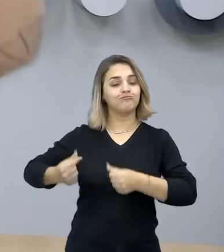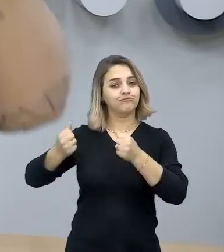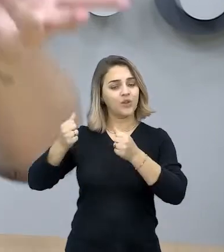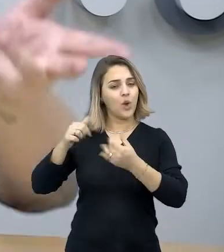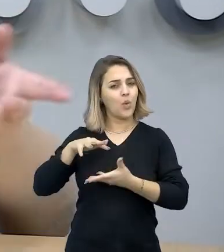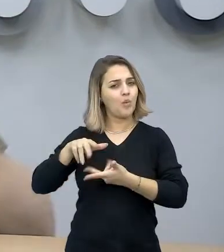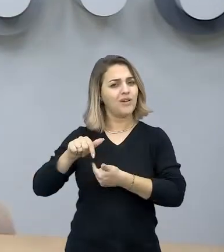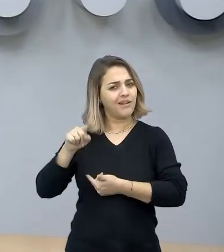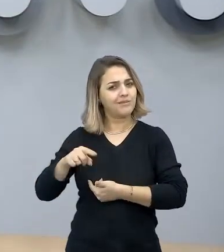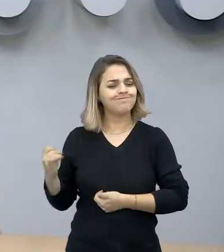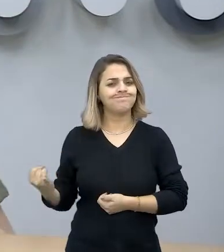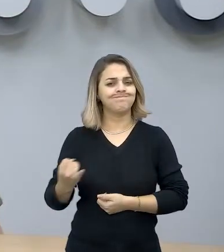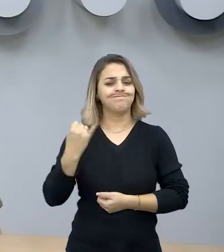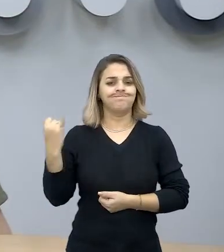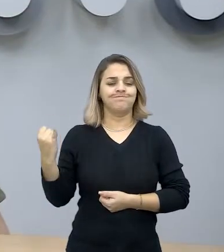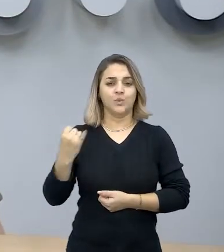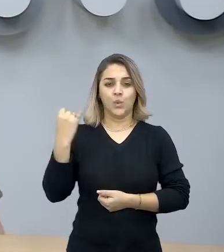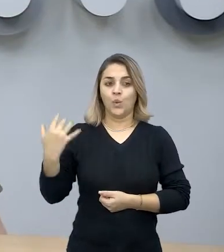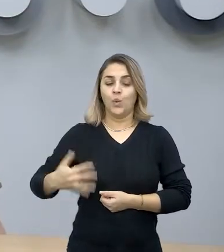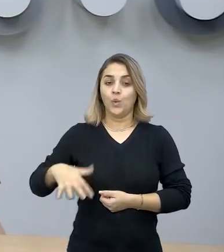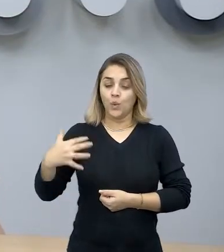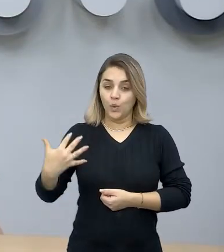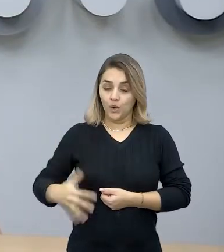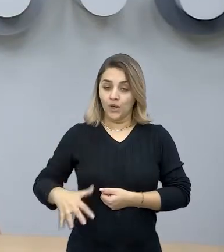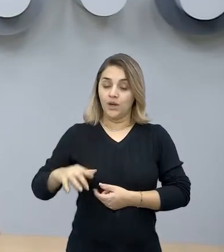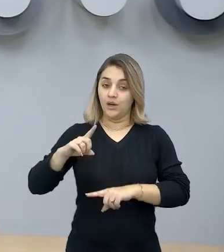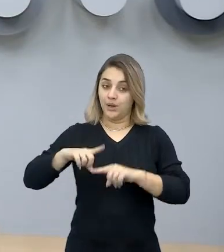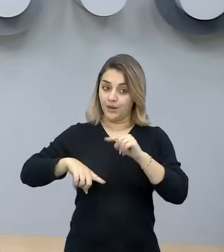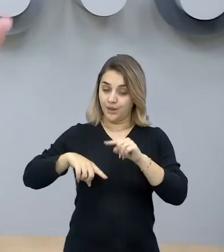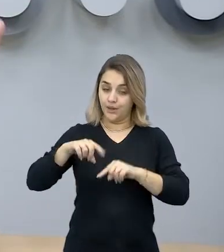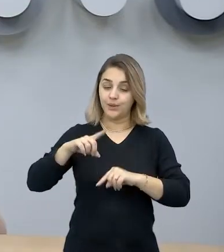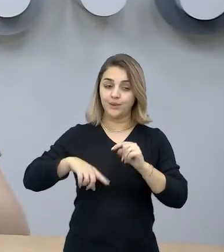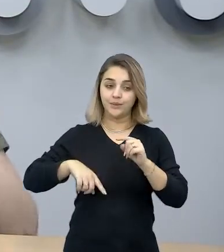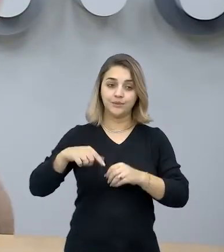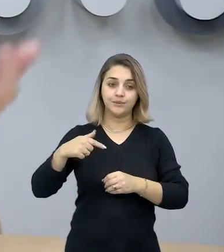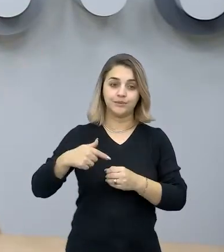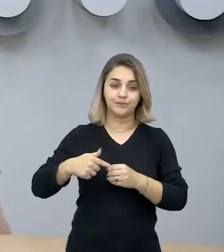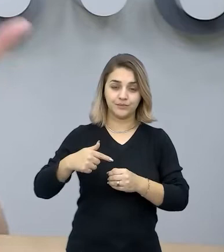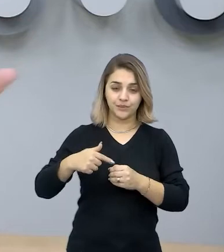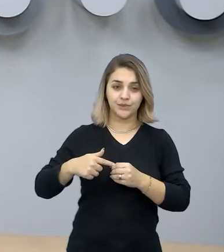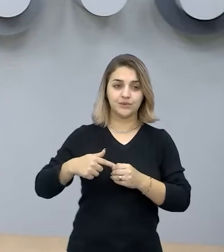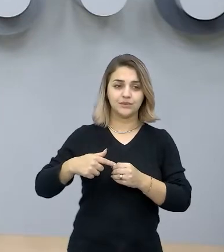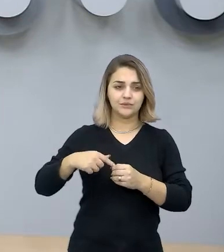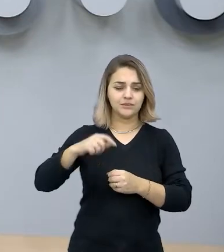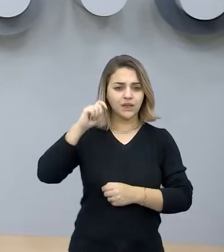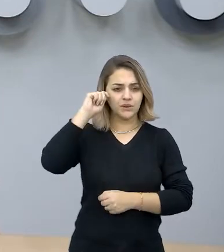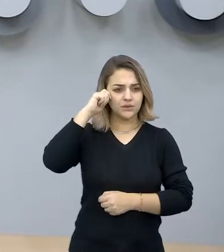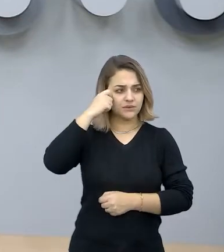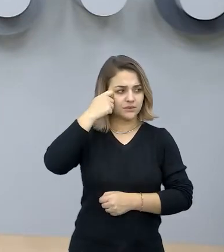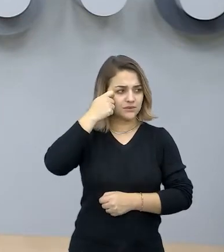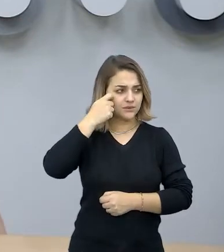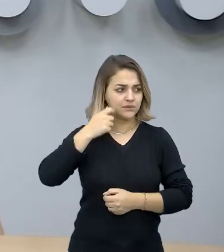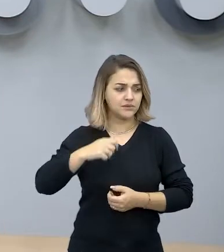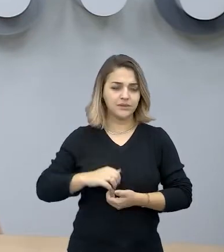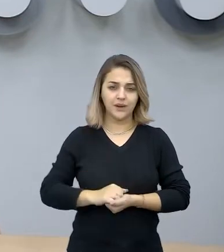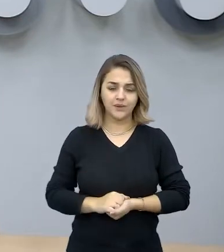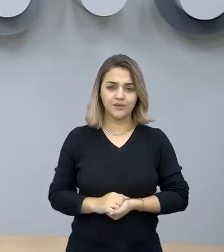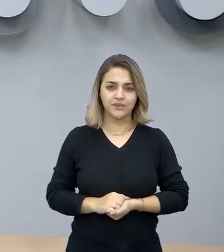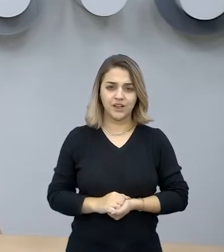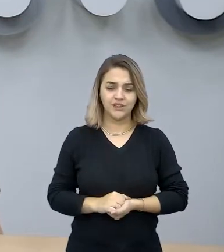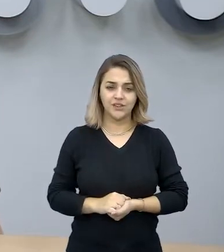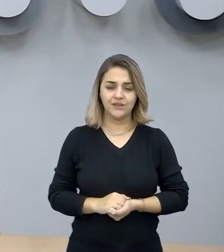a relevância, né, desse produto nas nossas vidas e na economia. Então, dizer que